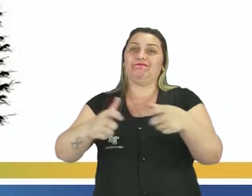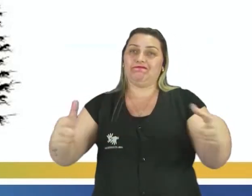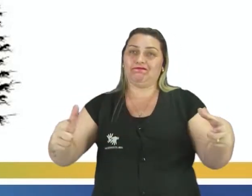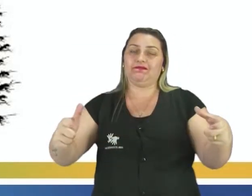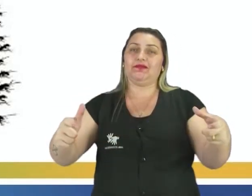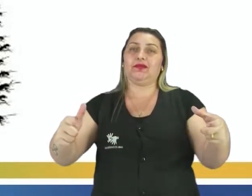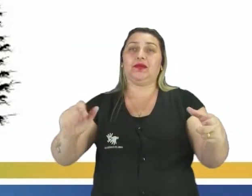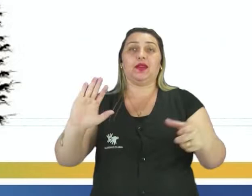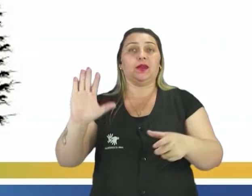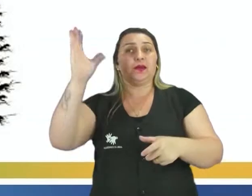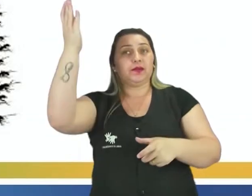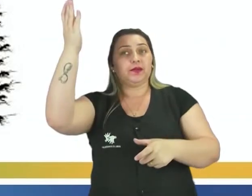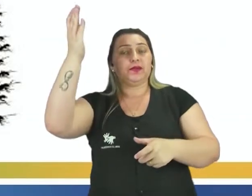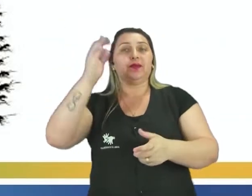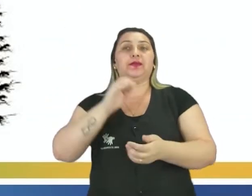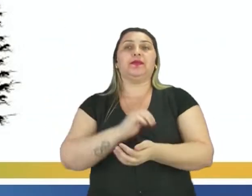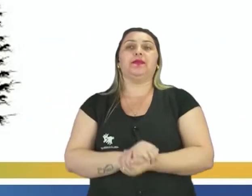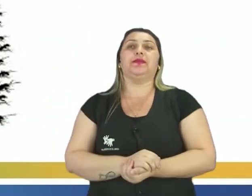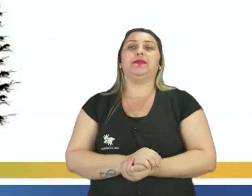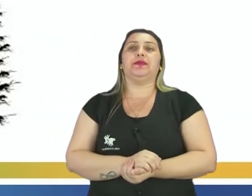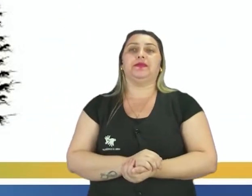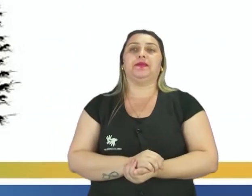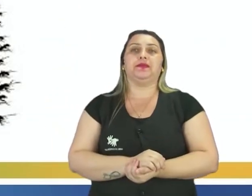E isso acontece